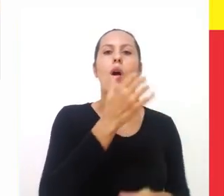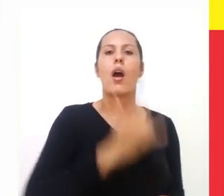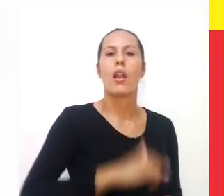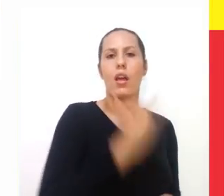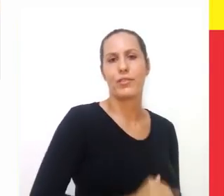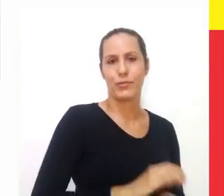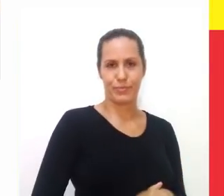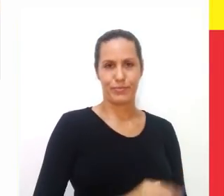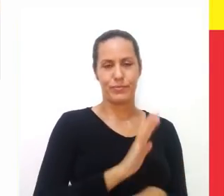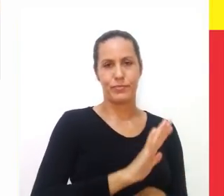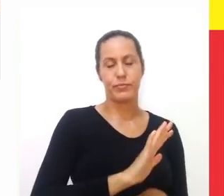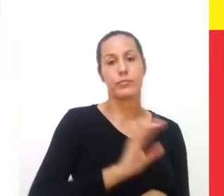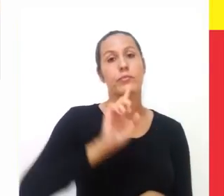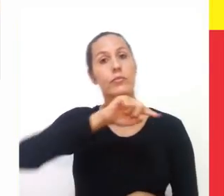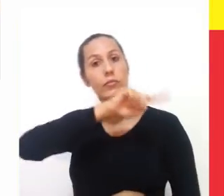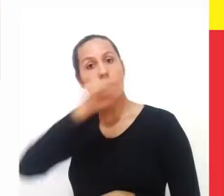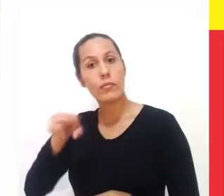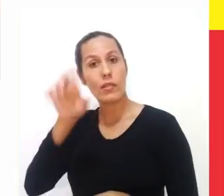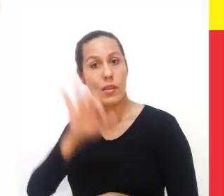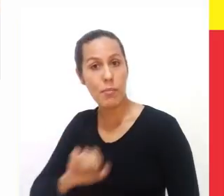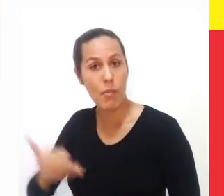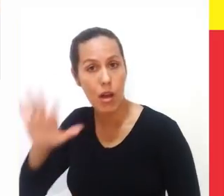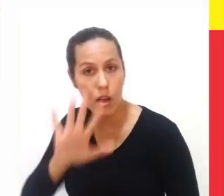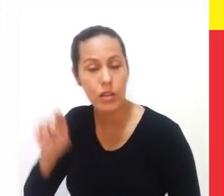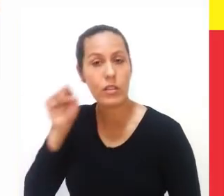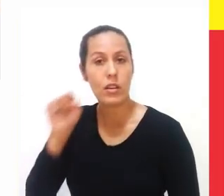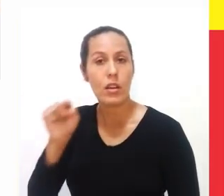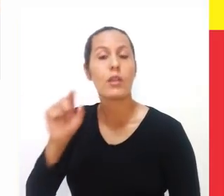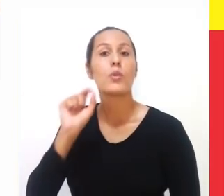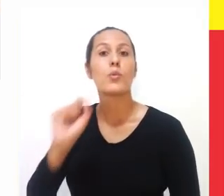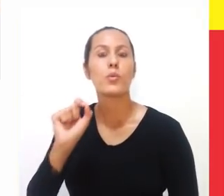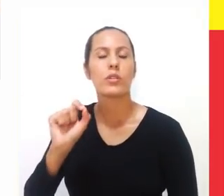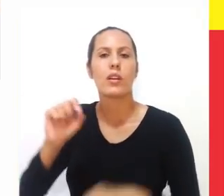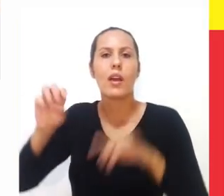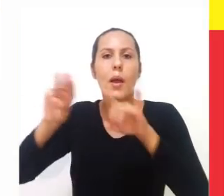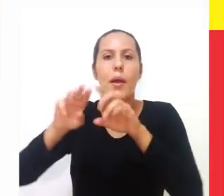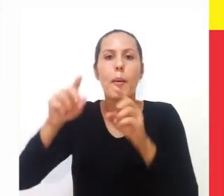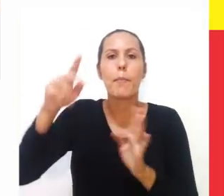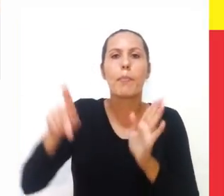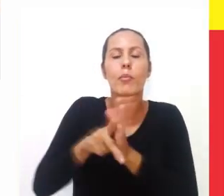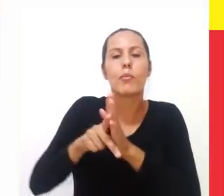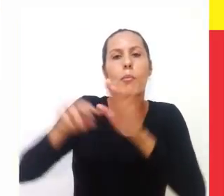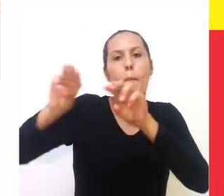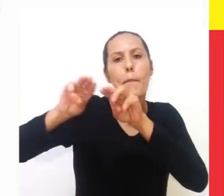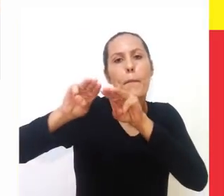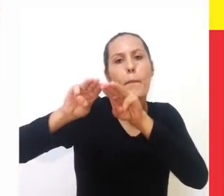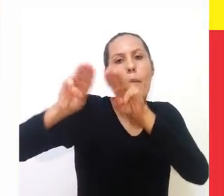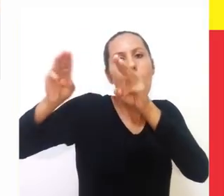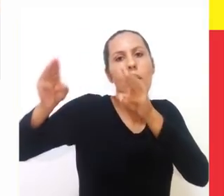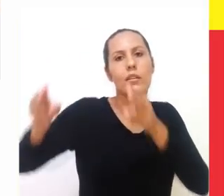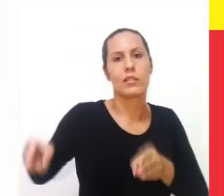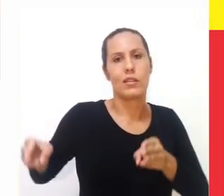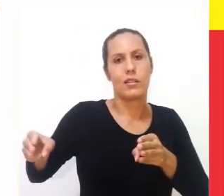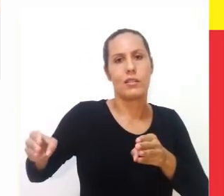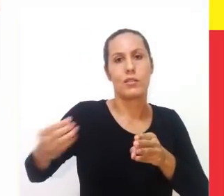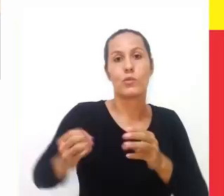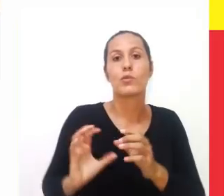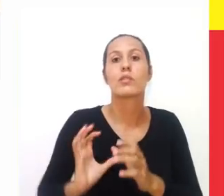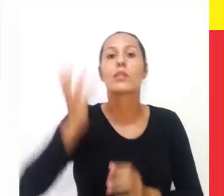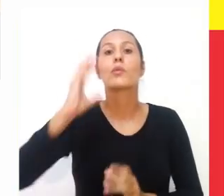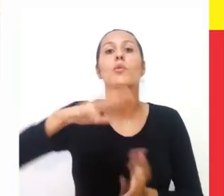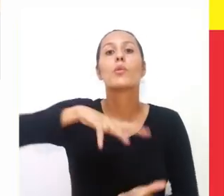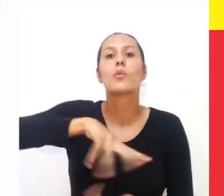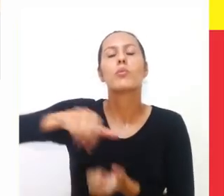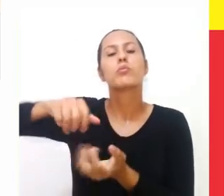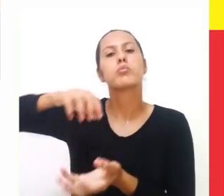elétrico. Já na imagem que temos ao lado, nós temos um fenômeno que é magnético. Isso ocorre nos polos